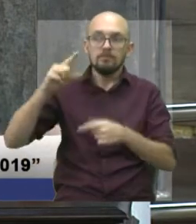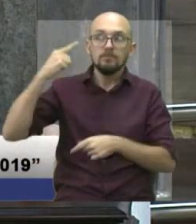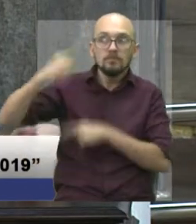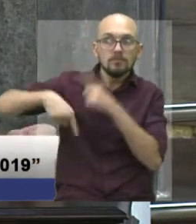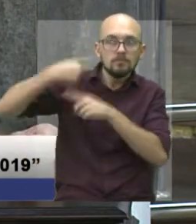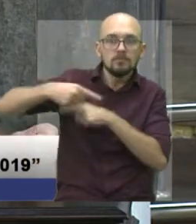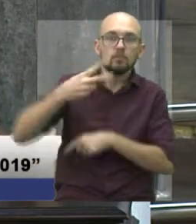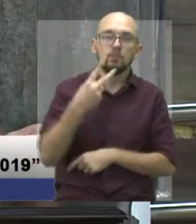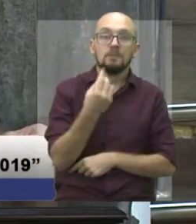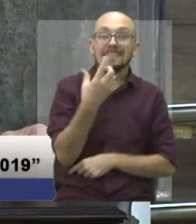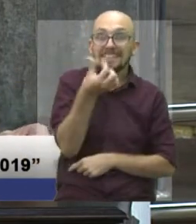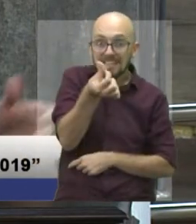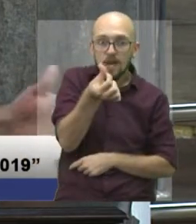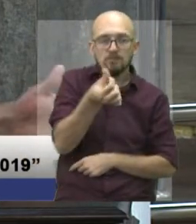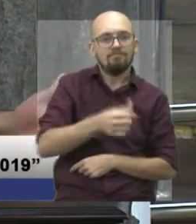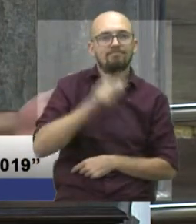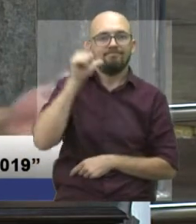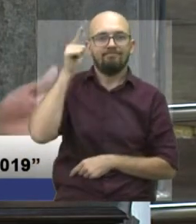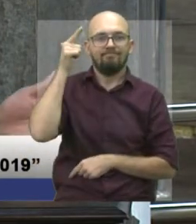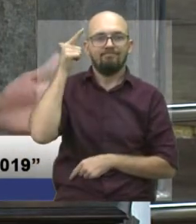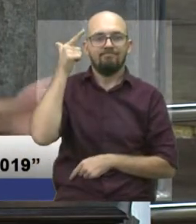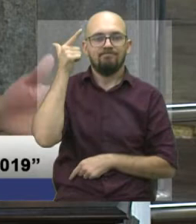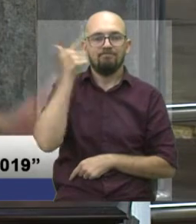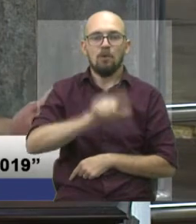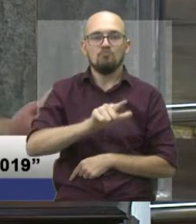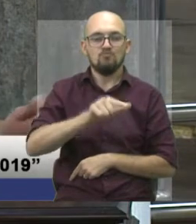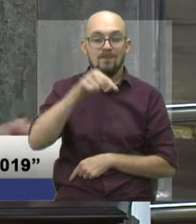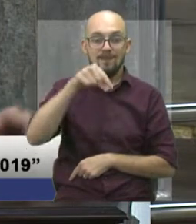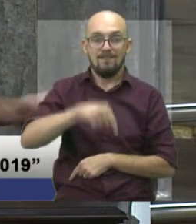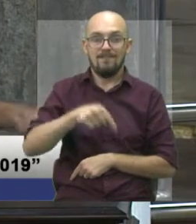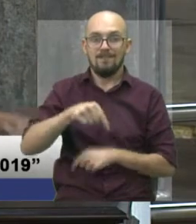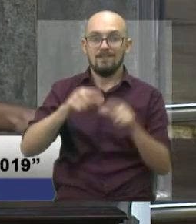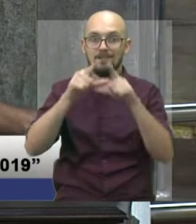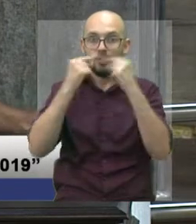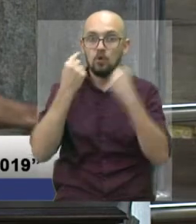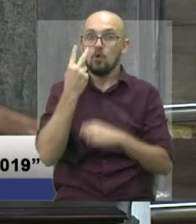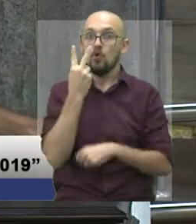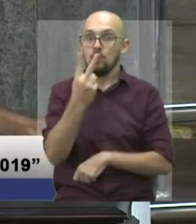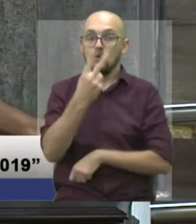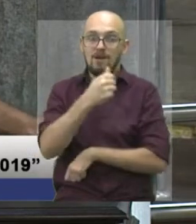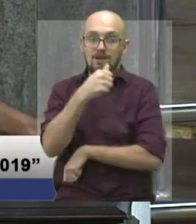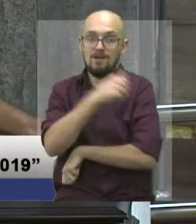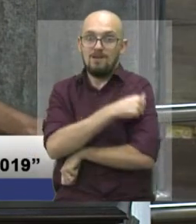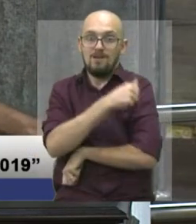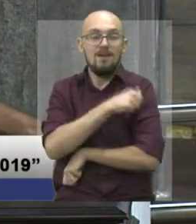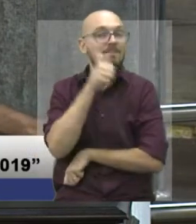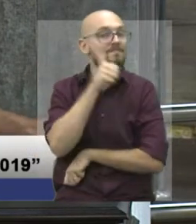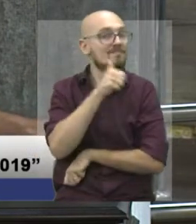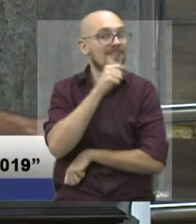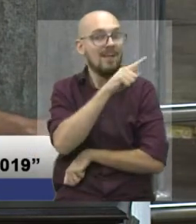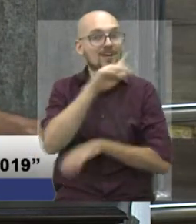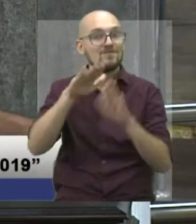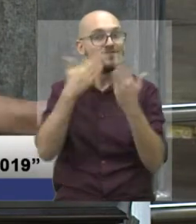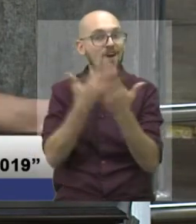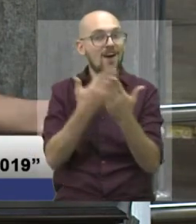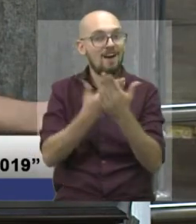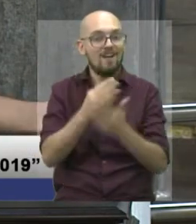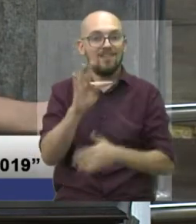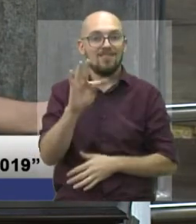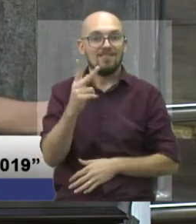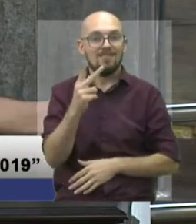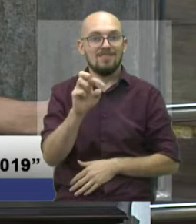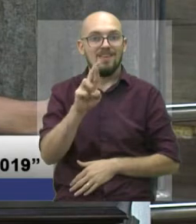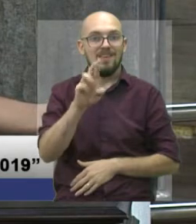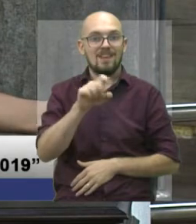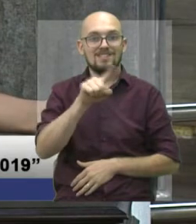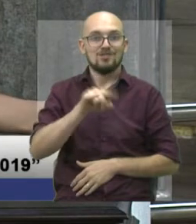proeza de conseguir com que duas alunas da Escola Estadual Professor Antônio Teresio Mendes Peixoto fossem para